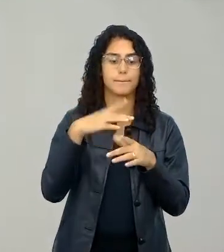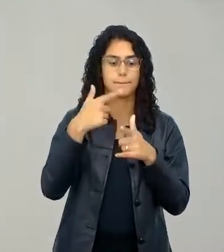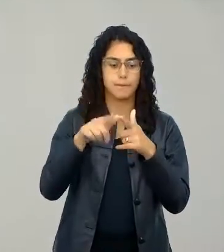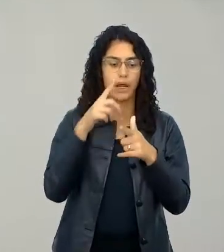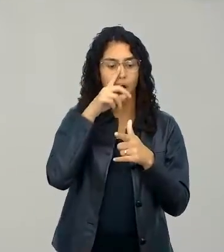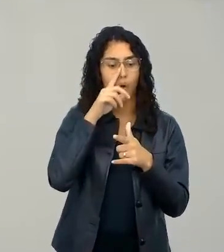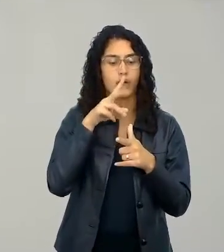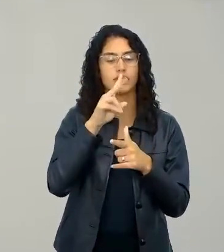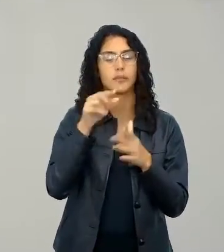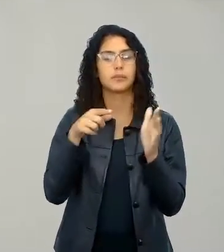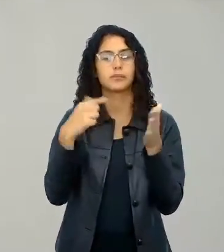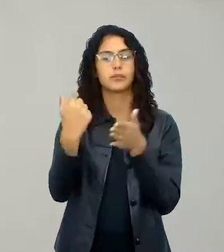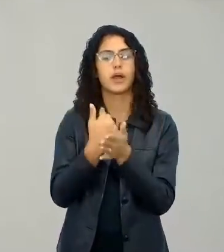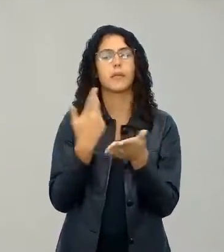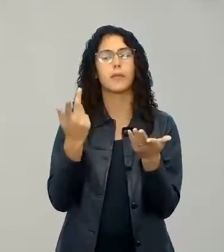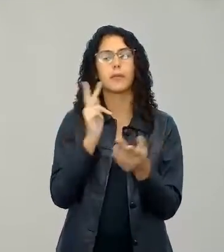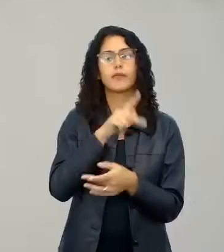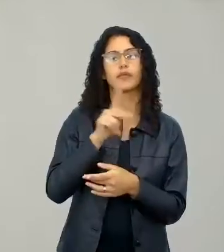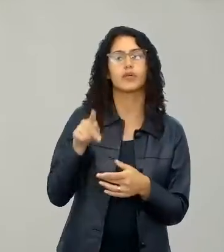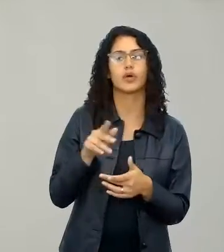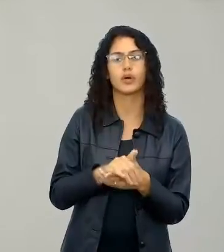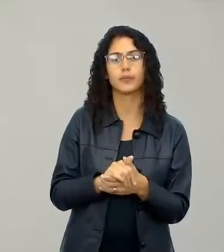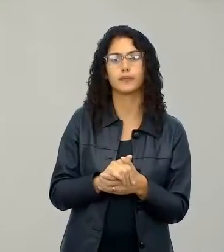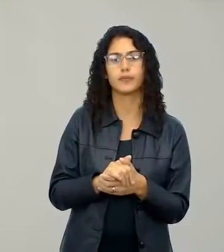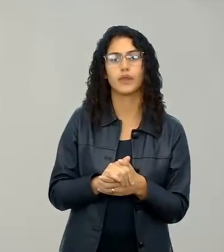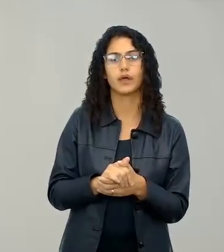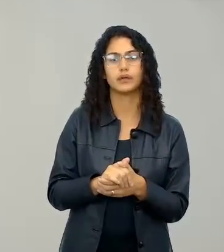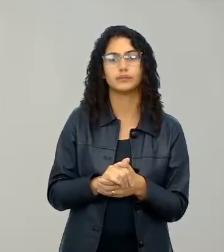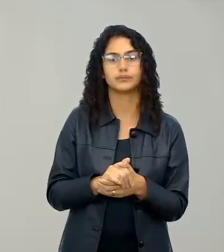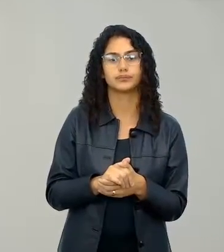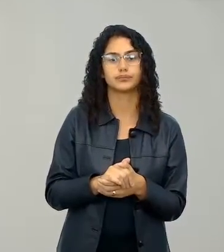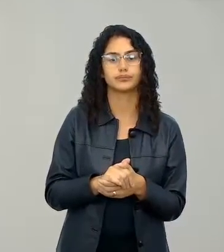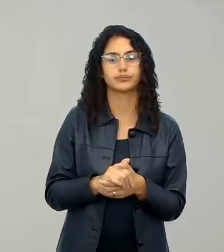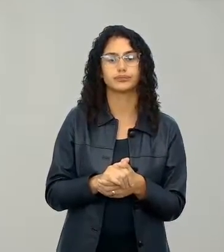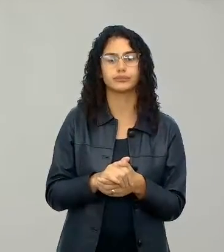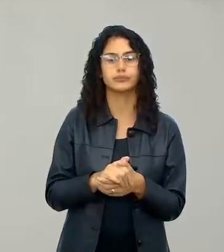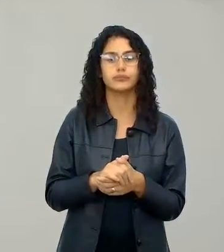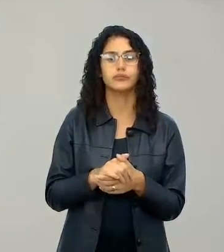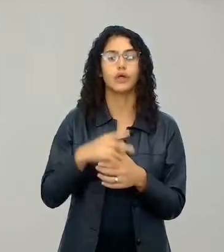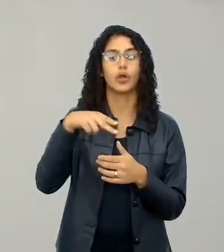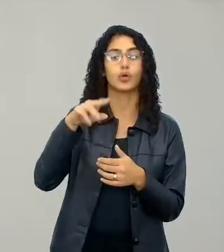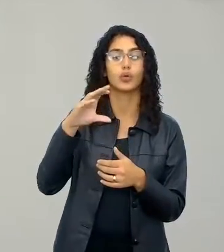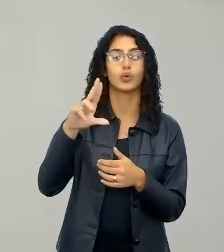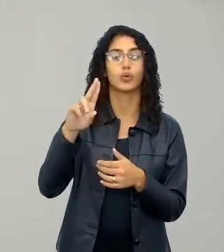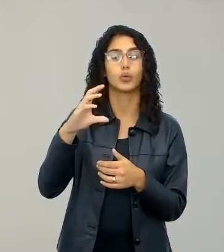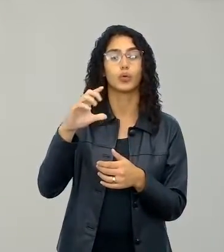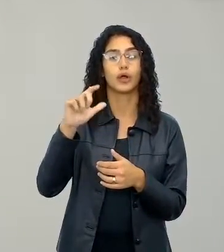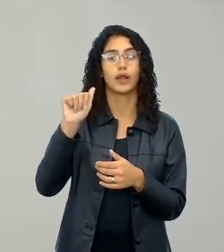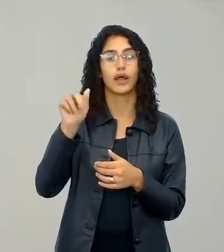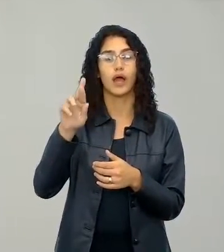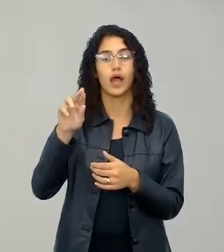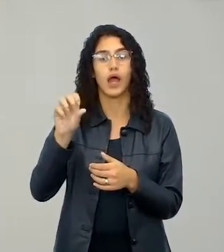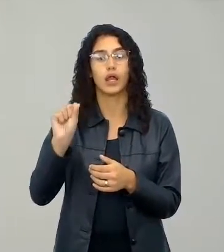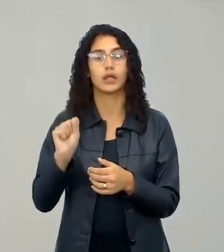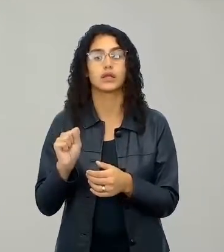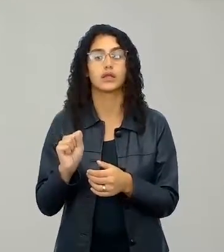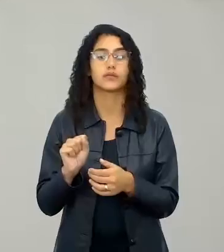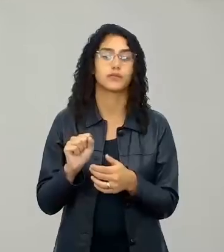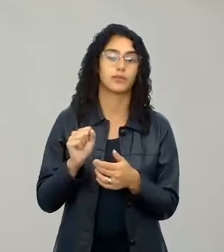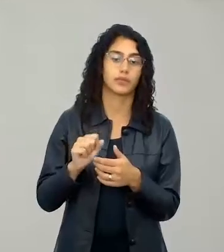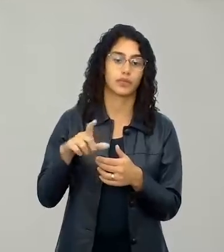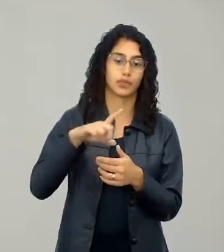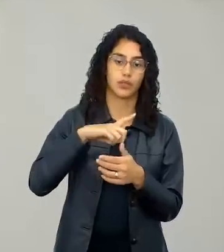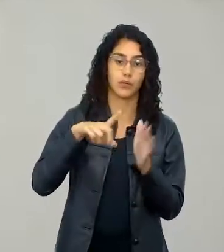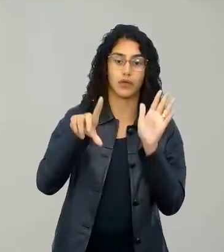Aí você vai me perguntar, mas professora, e os resíduos nucleares, os rejeitos nucleares? Rejeito nuclear